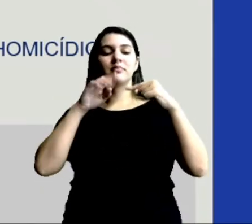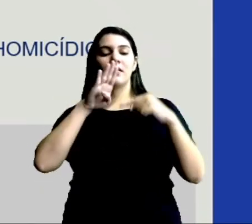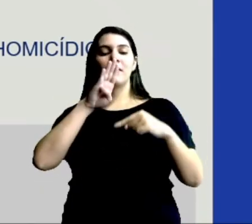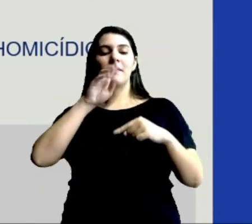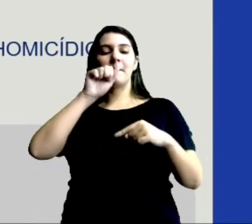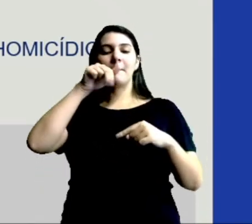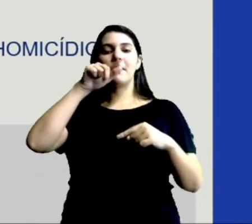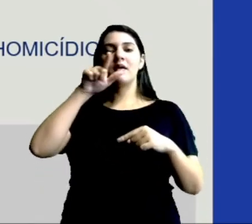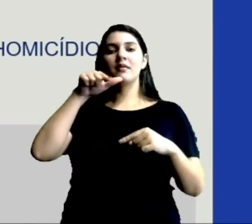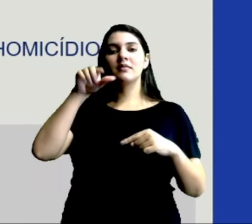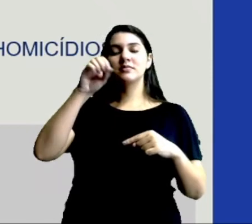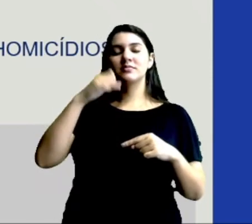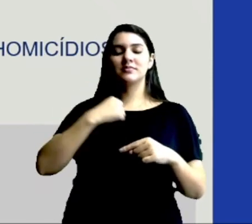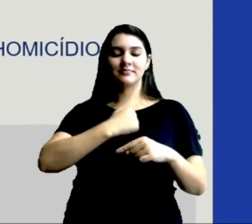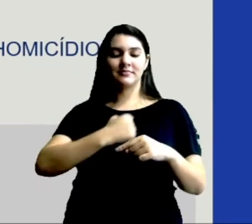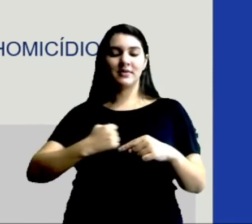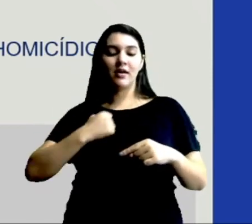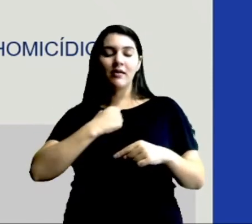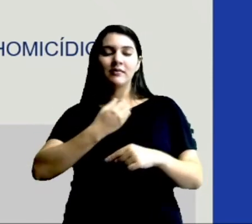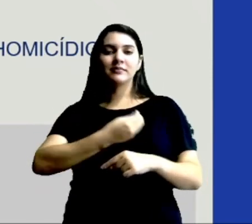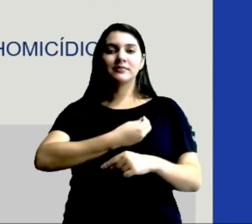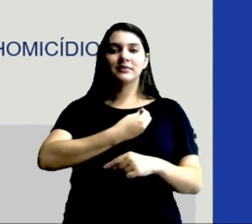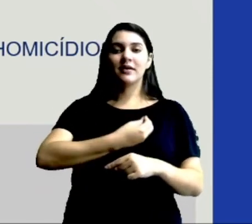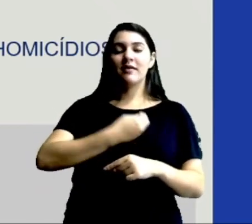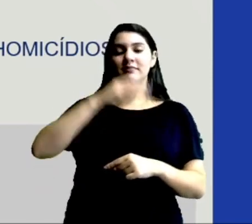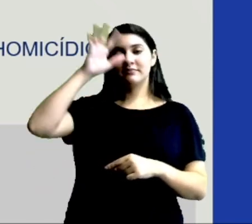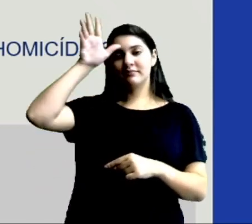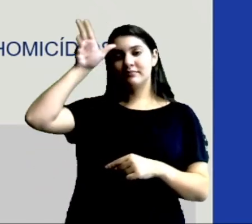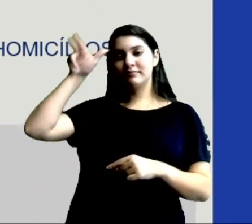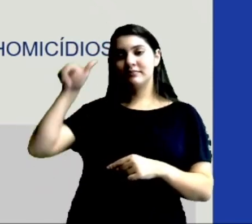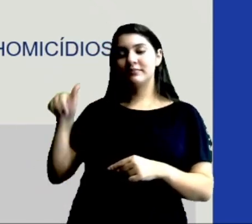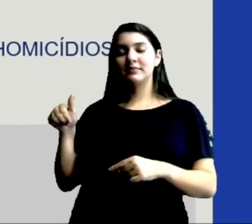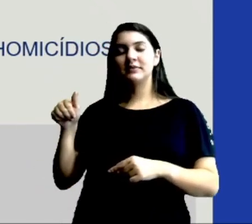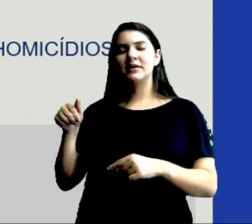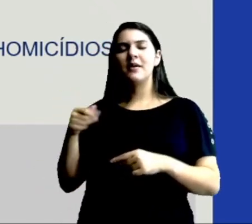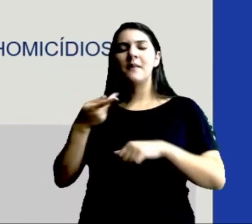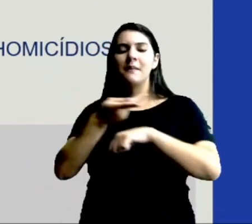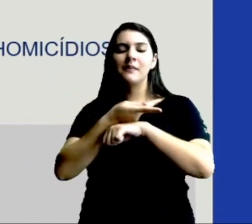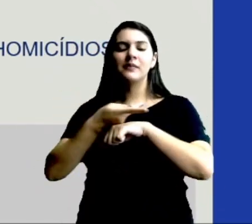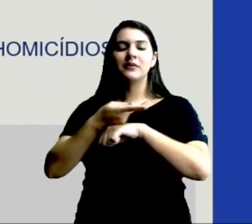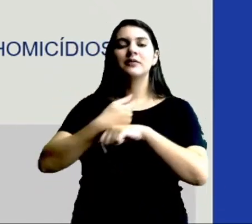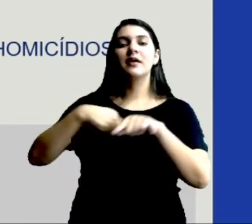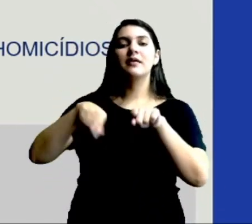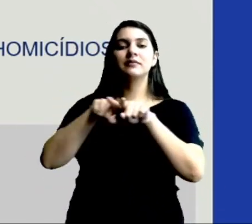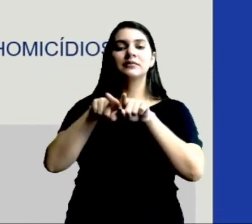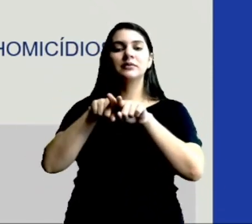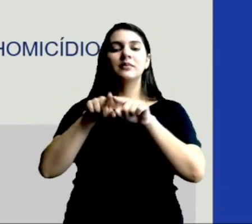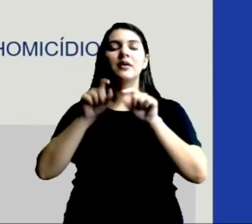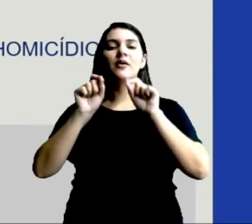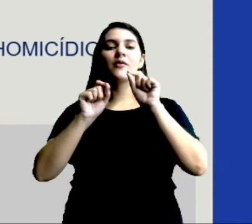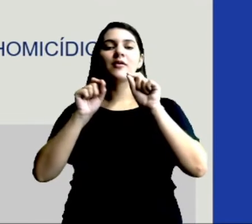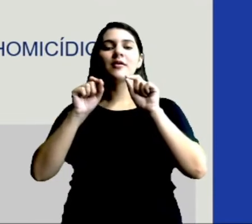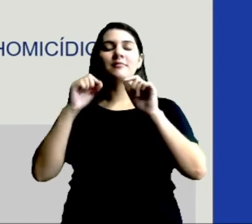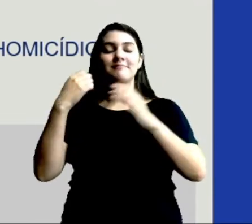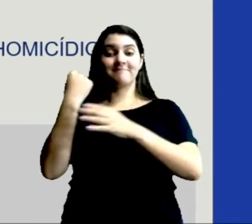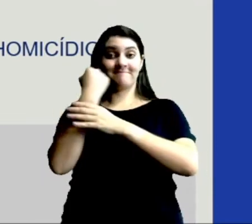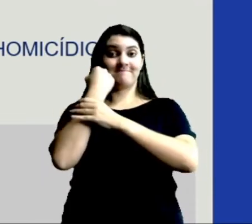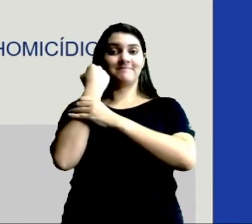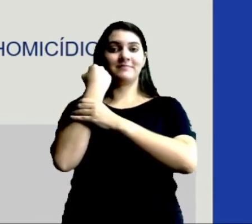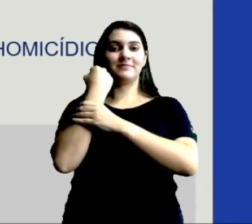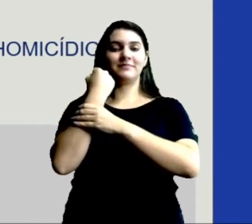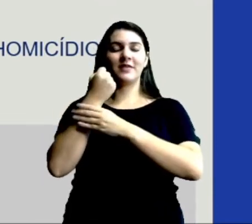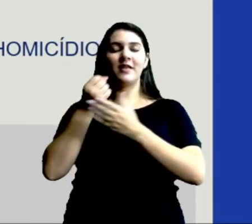é a saudade da vida na África, tá? Buscavam também formas de resistência, como